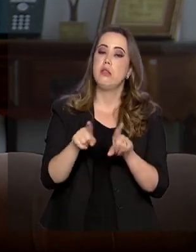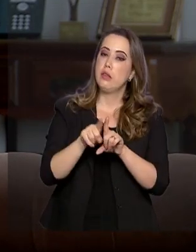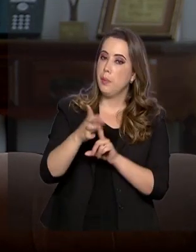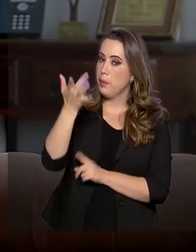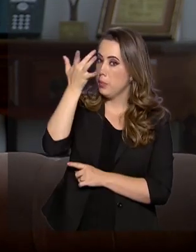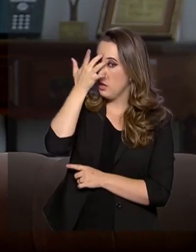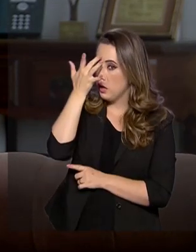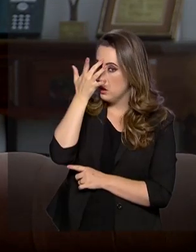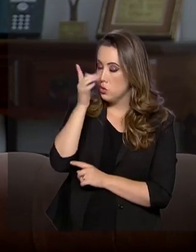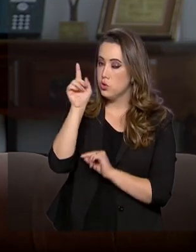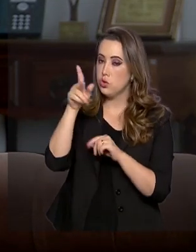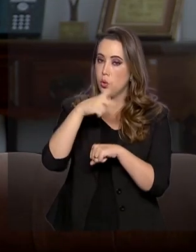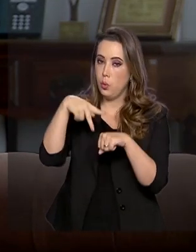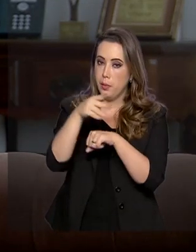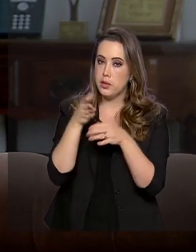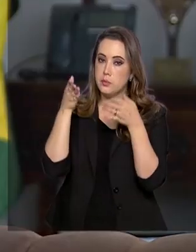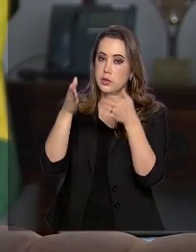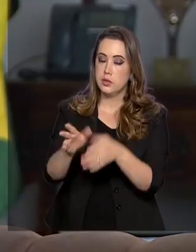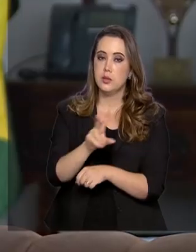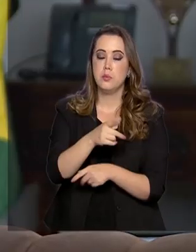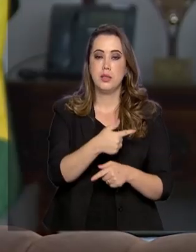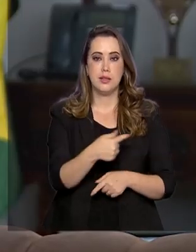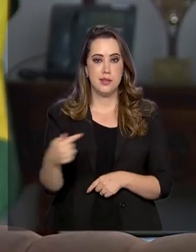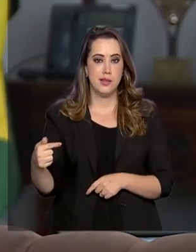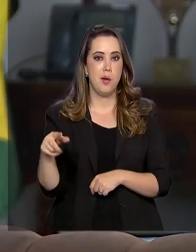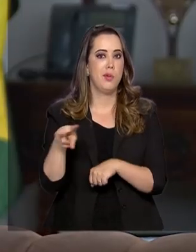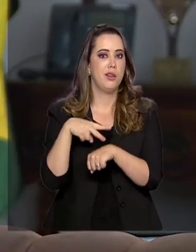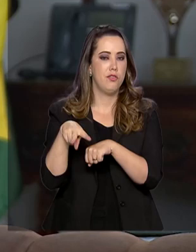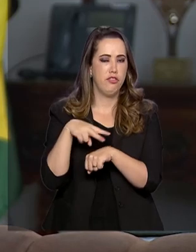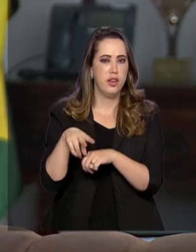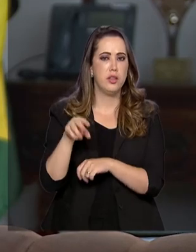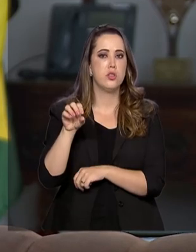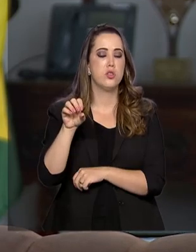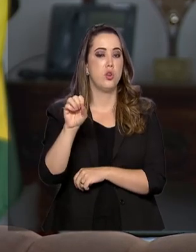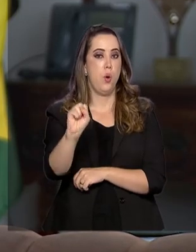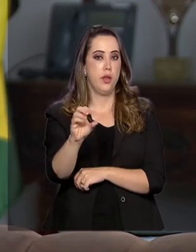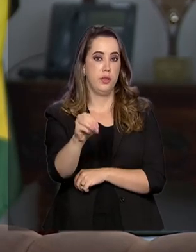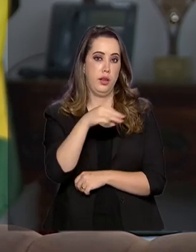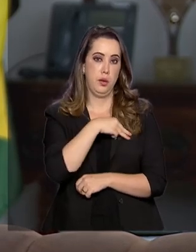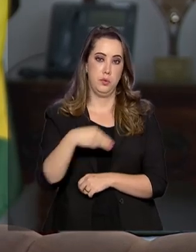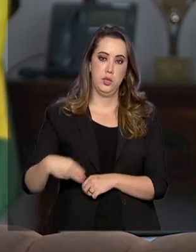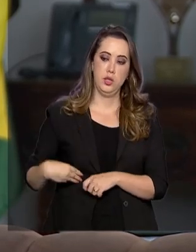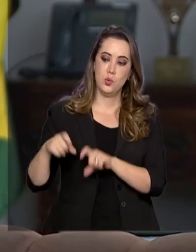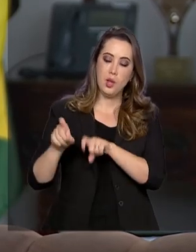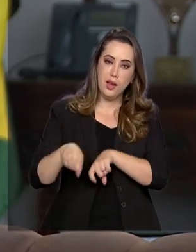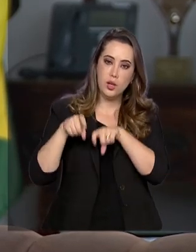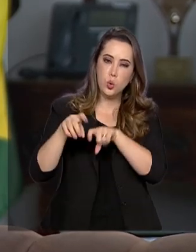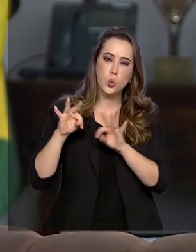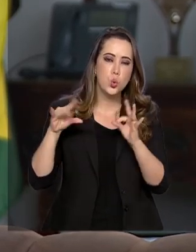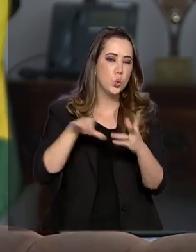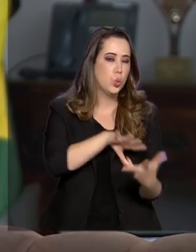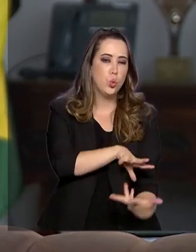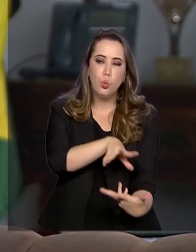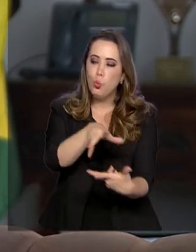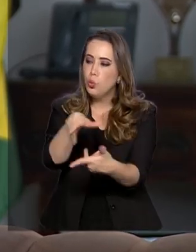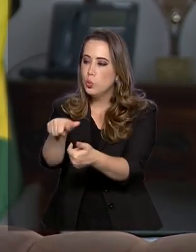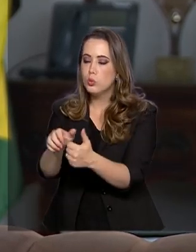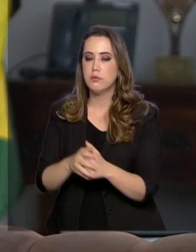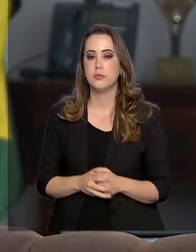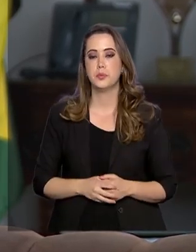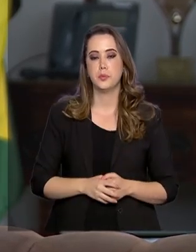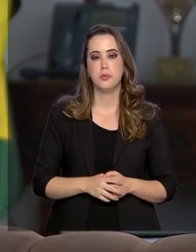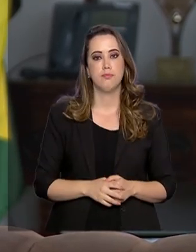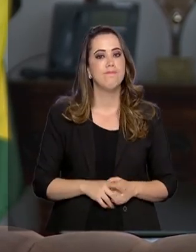ela participa da Semana Verde. O evento vai reunir 80 ministros da agricultura de todo o mundo. Vai ser um